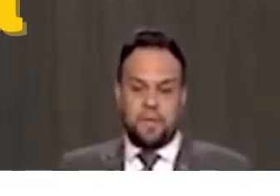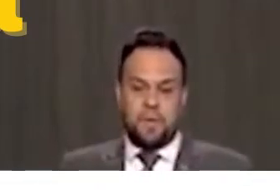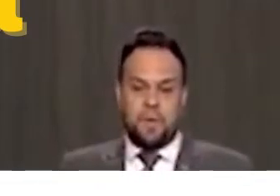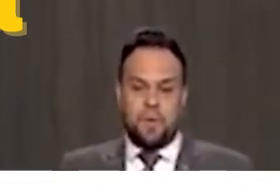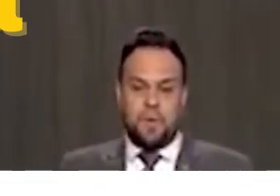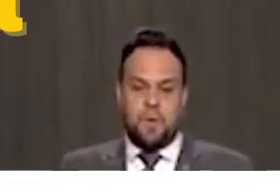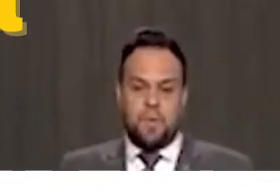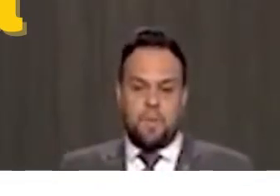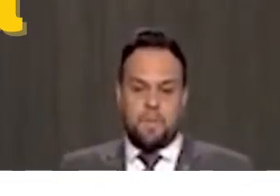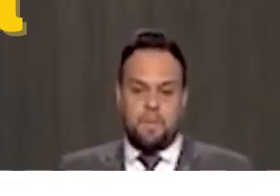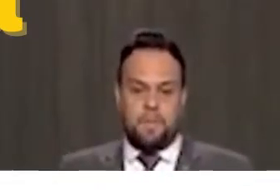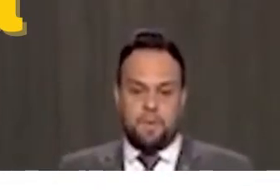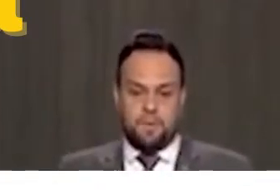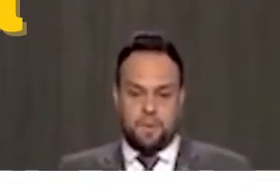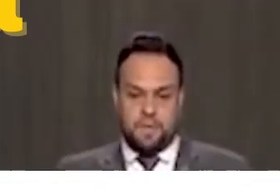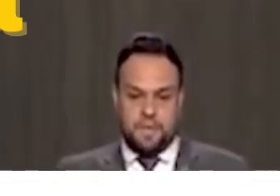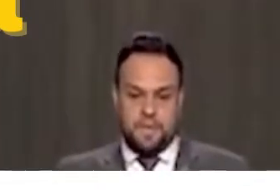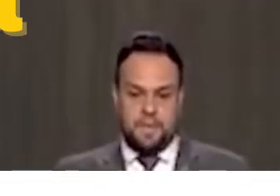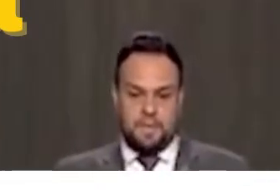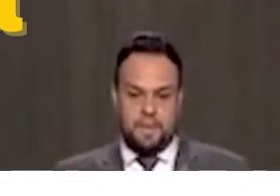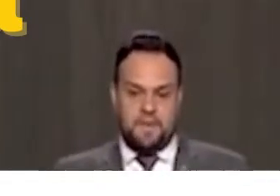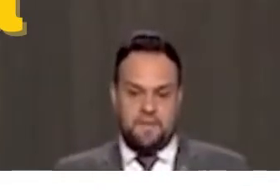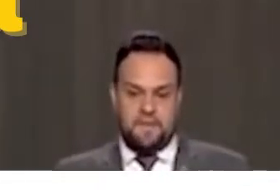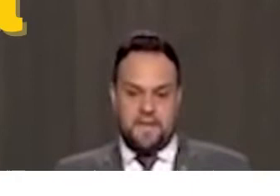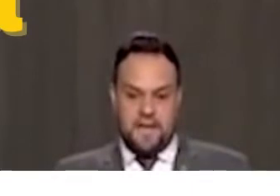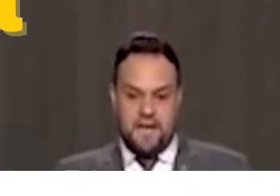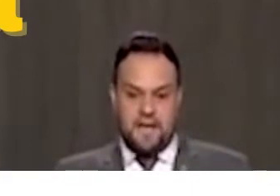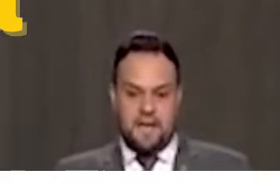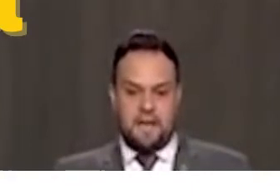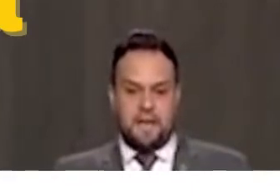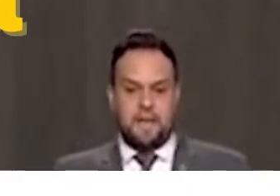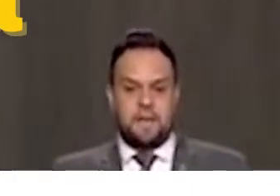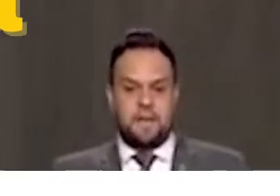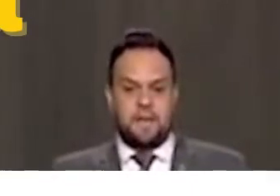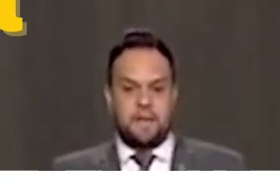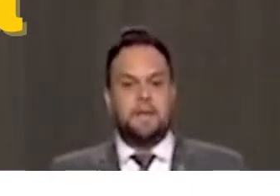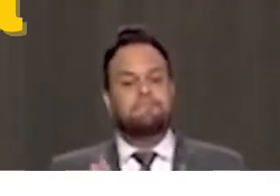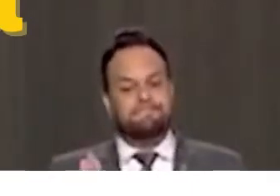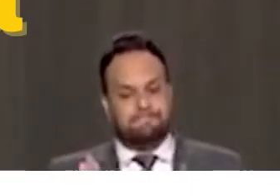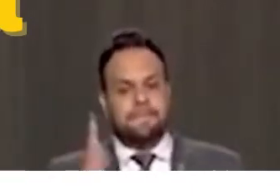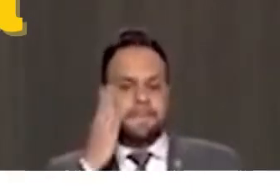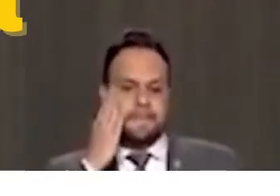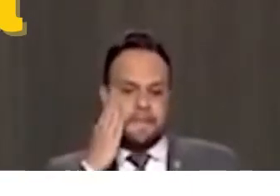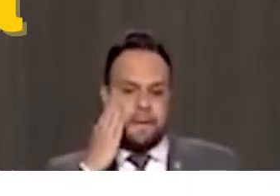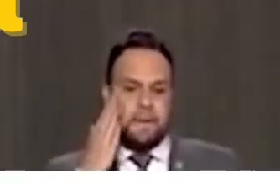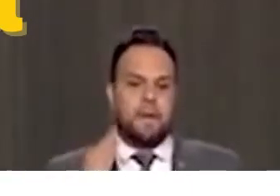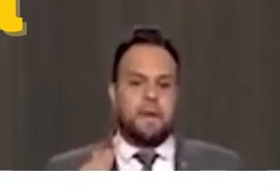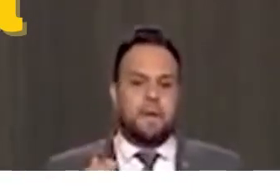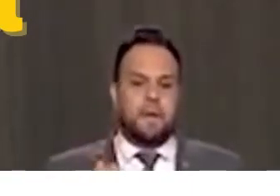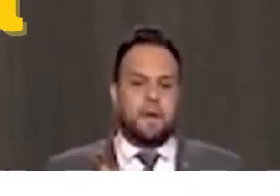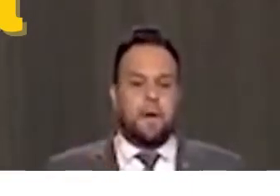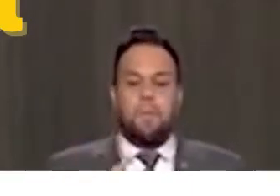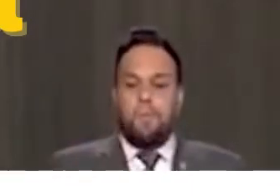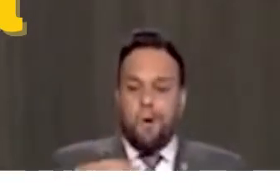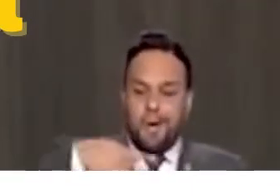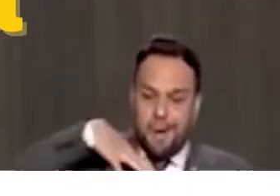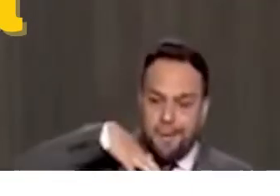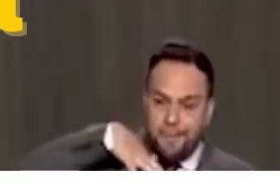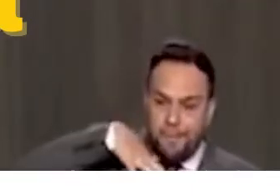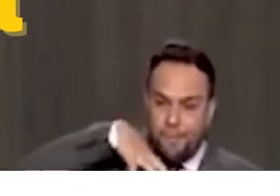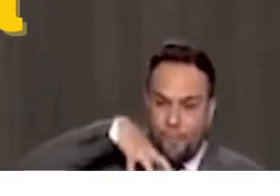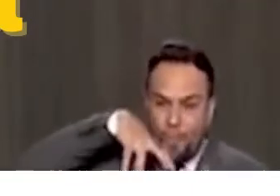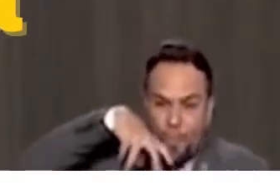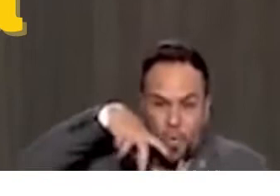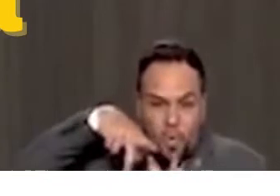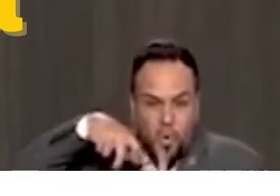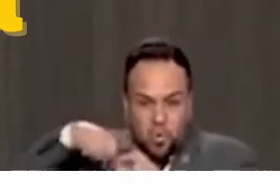o IPVA dos carros, e isso já começa a surtir efeito essa nossa viagem, que o mundo todo está de olho nosso.